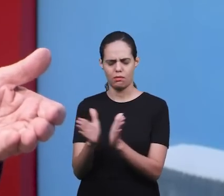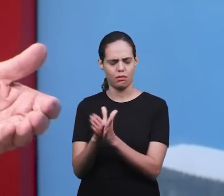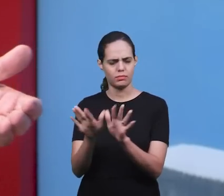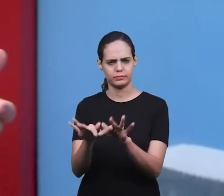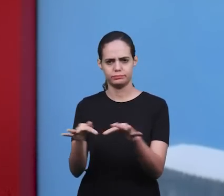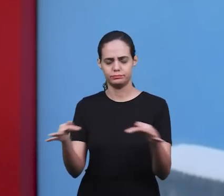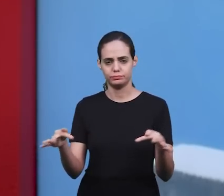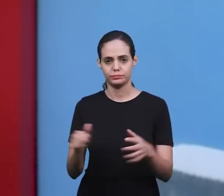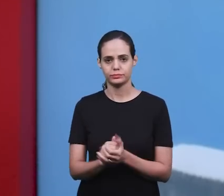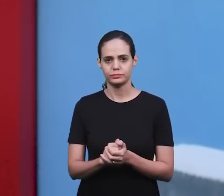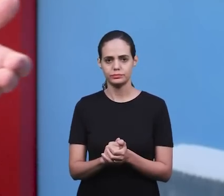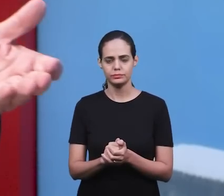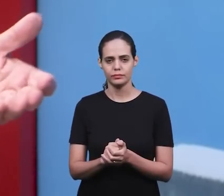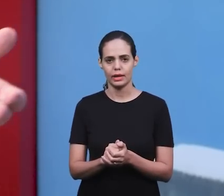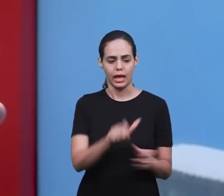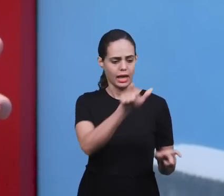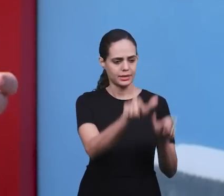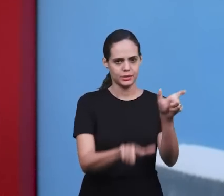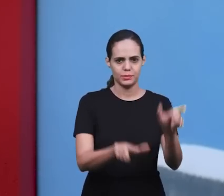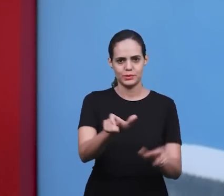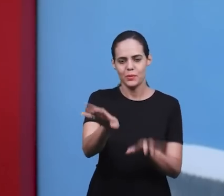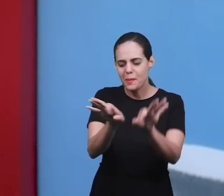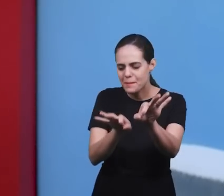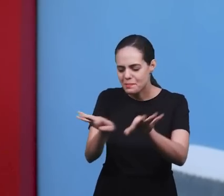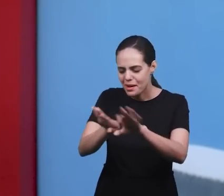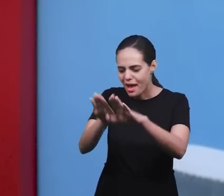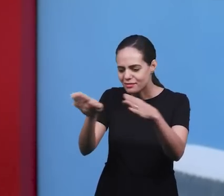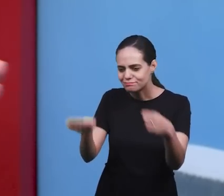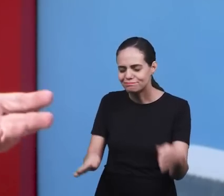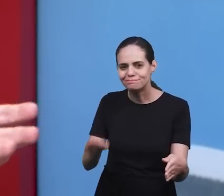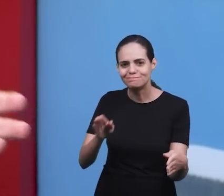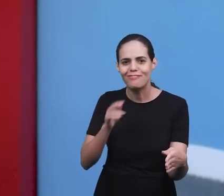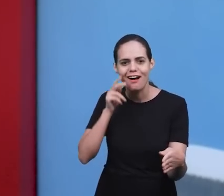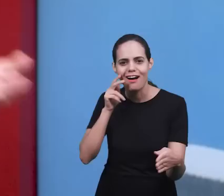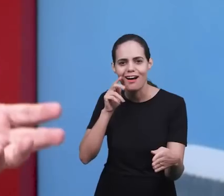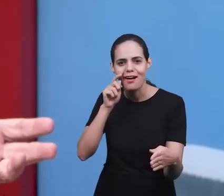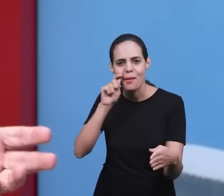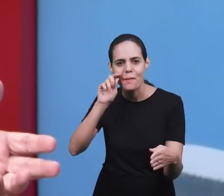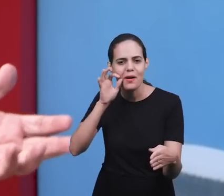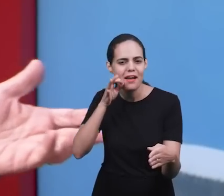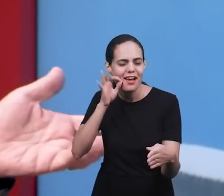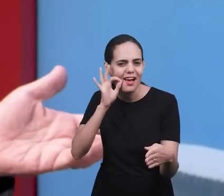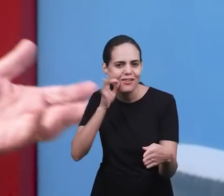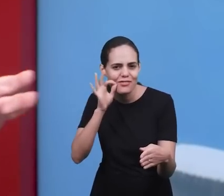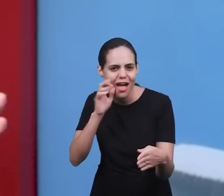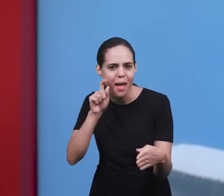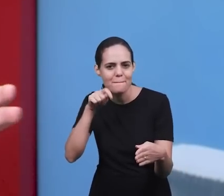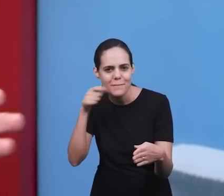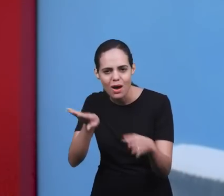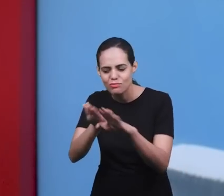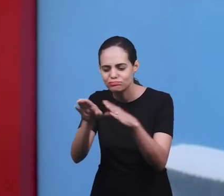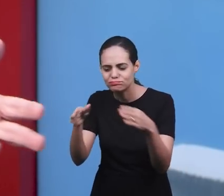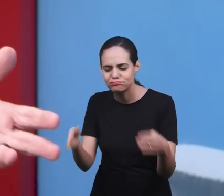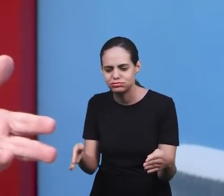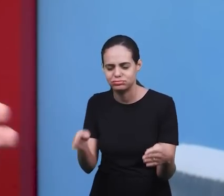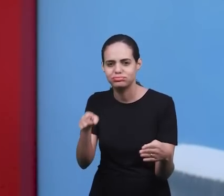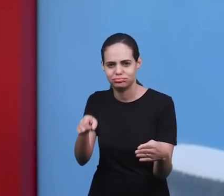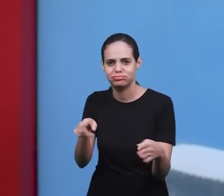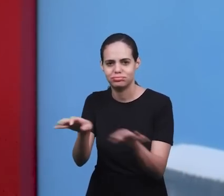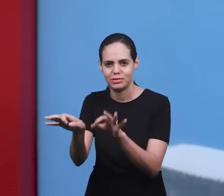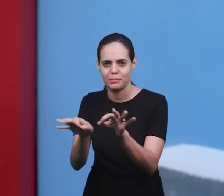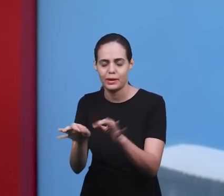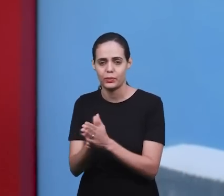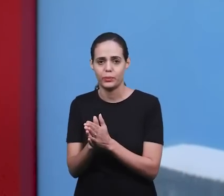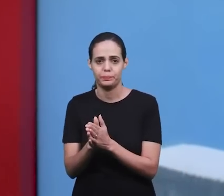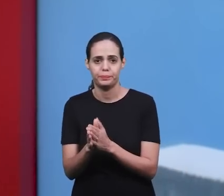um café, né, uma refeição, e nós tínhamos tomado um bom café no hotel e não precisávamos